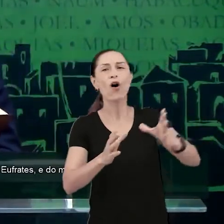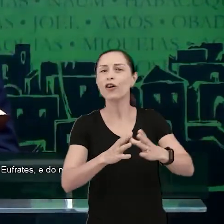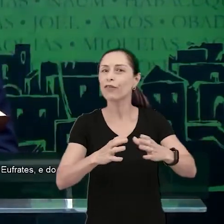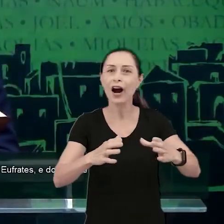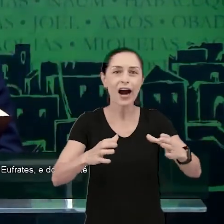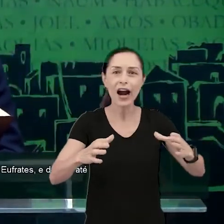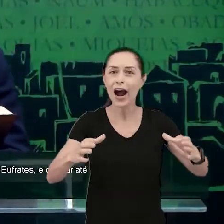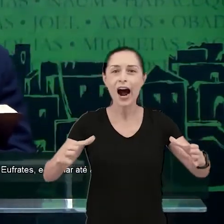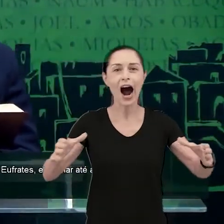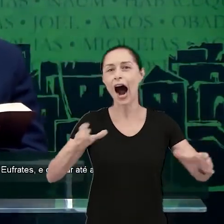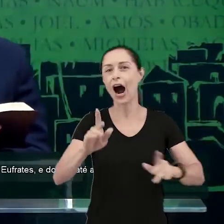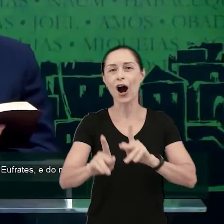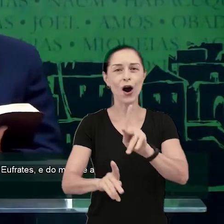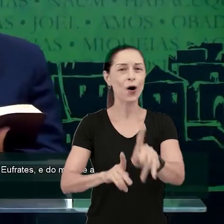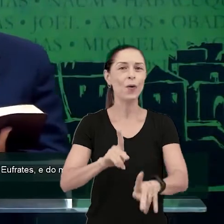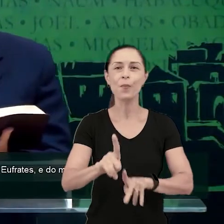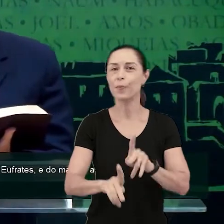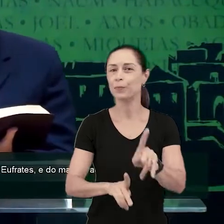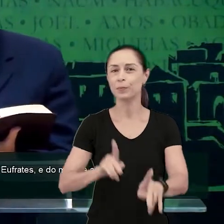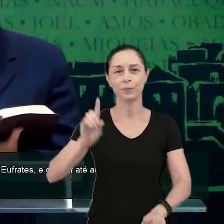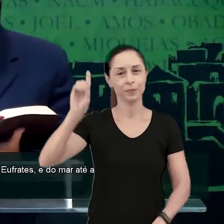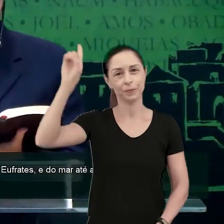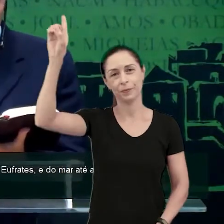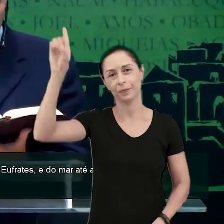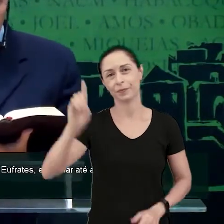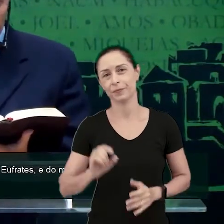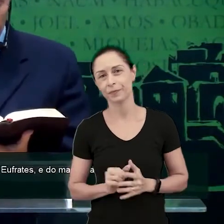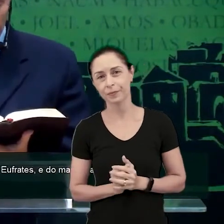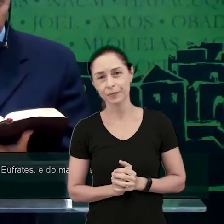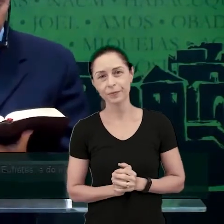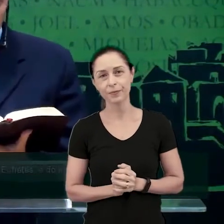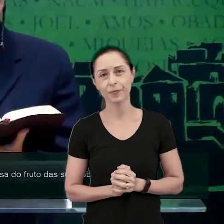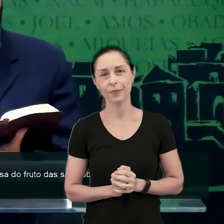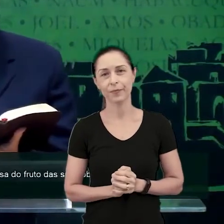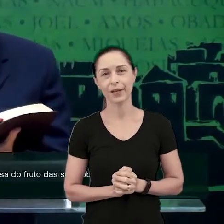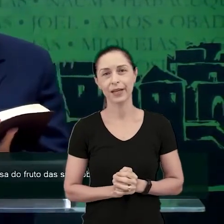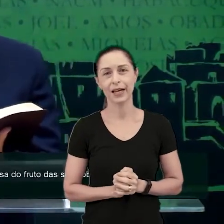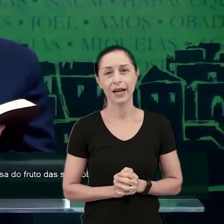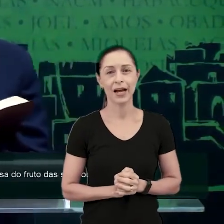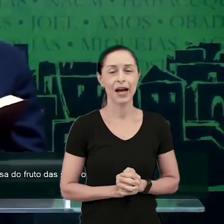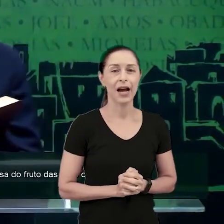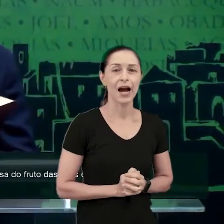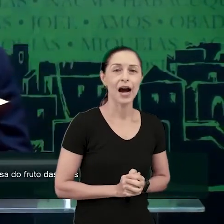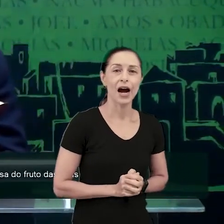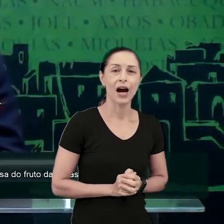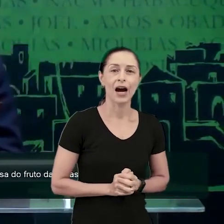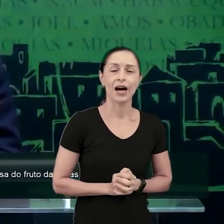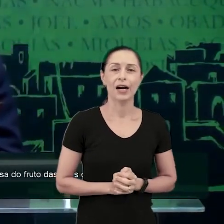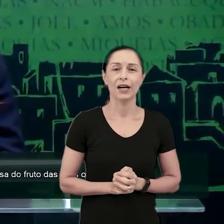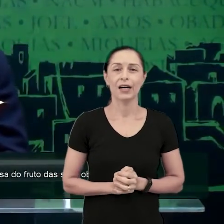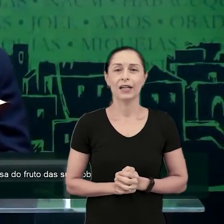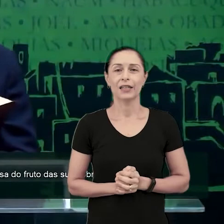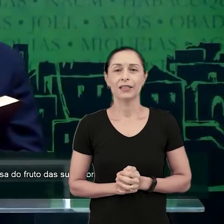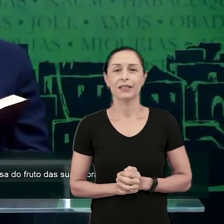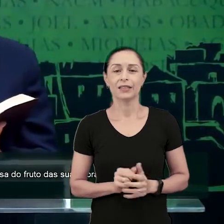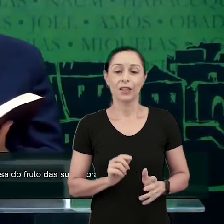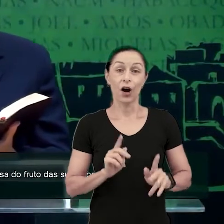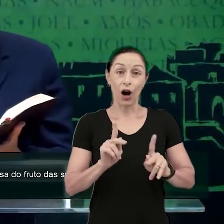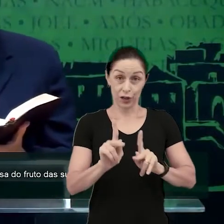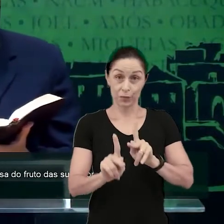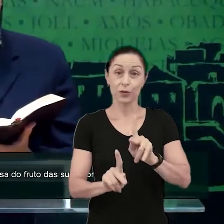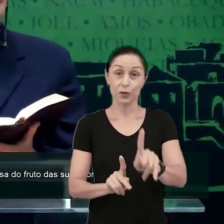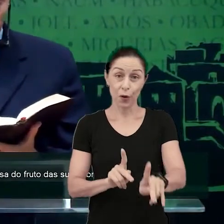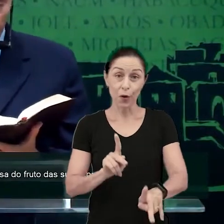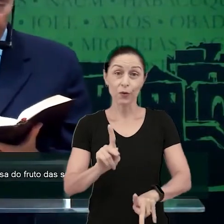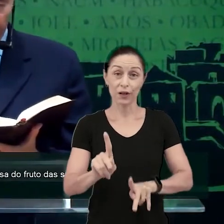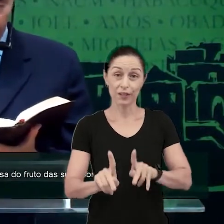e da montanha até a montanha. Todavia a terra será posta em desolação por causa dos seus moradores e